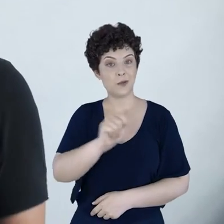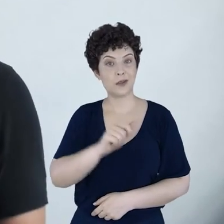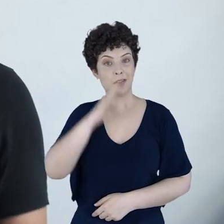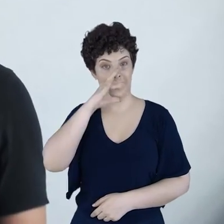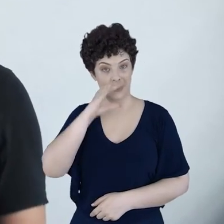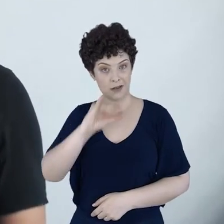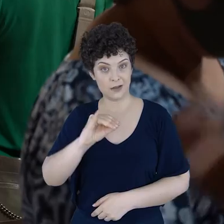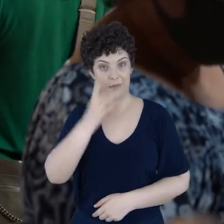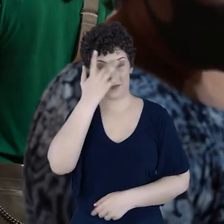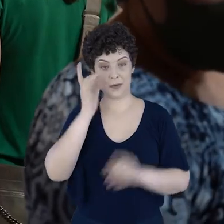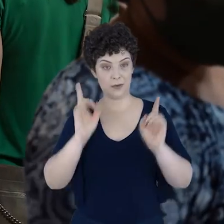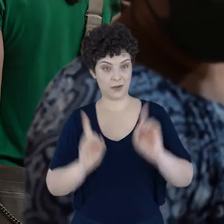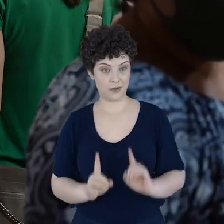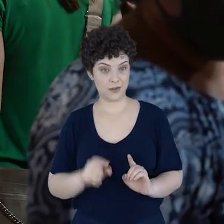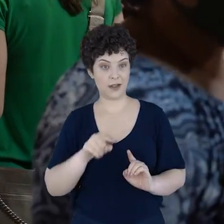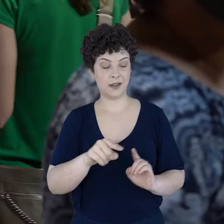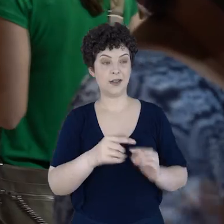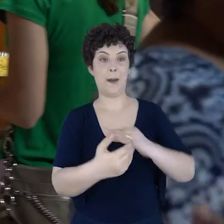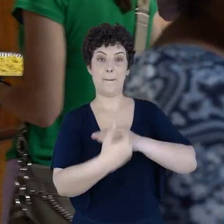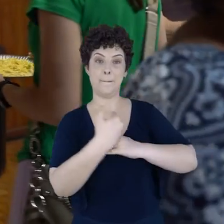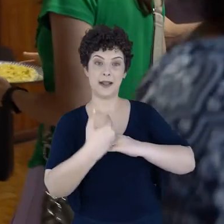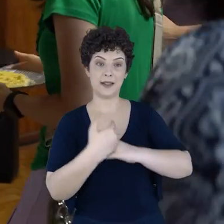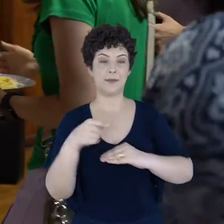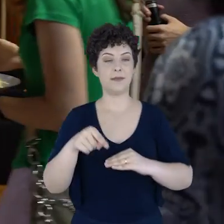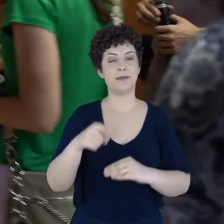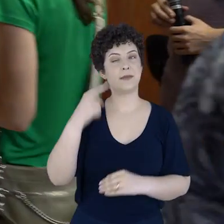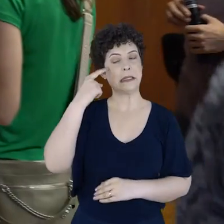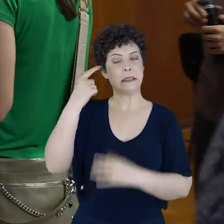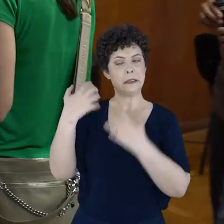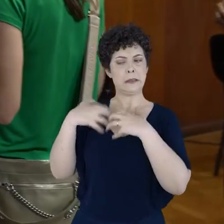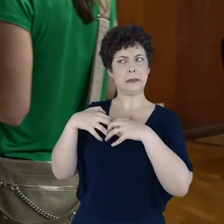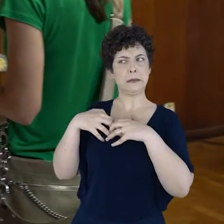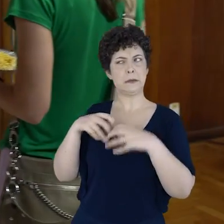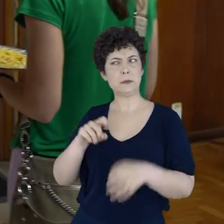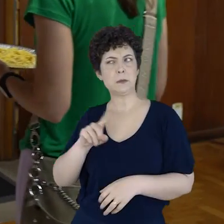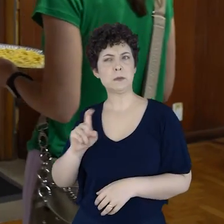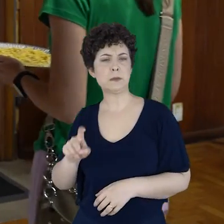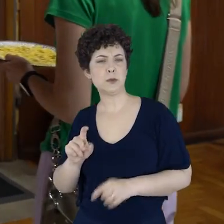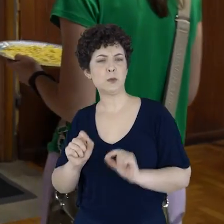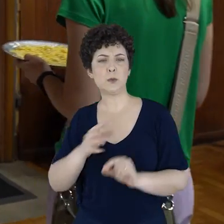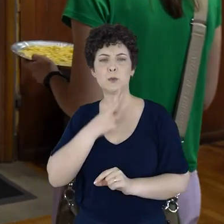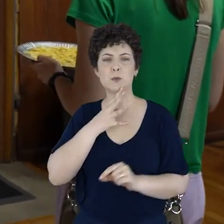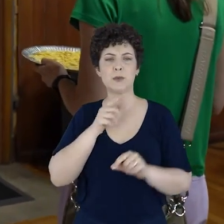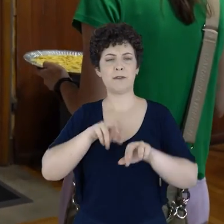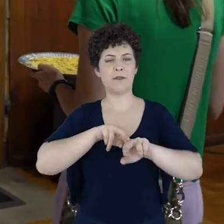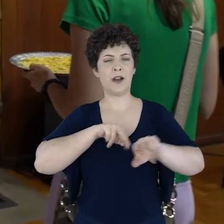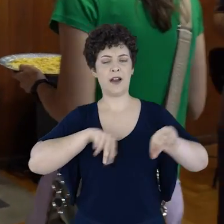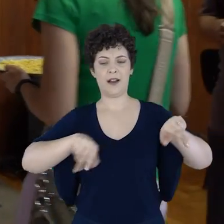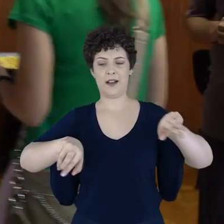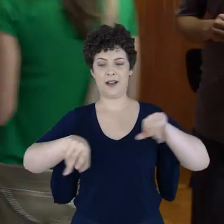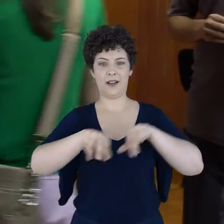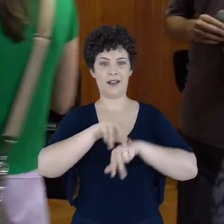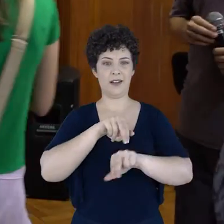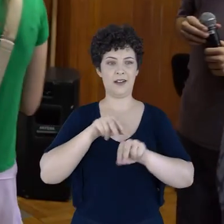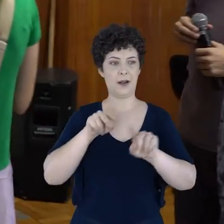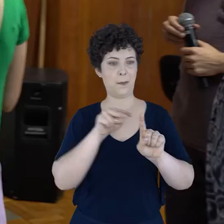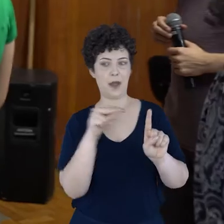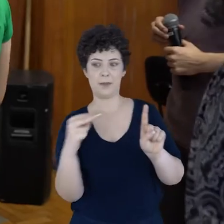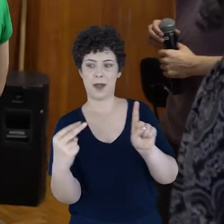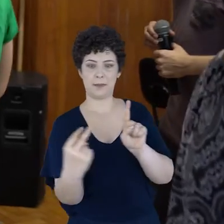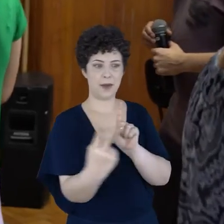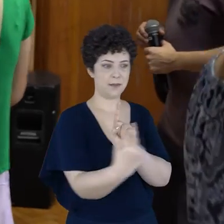Podete participasse possibilitou se perguntar e conhecer uma diversidade